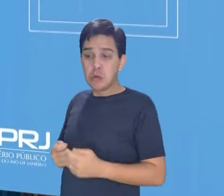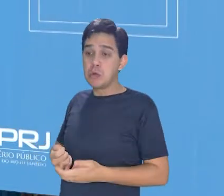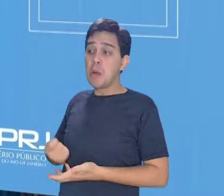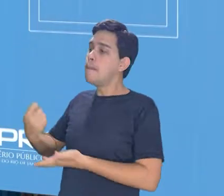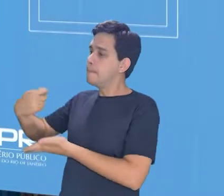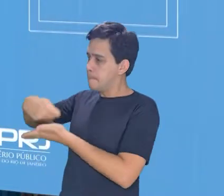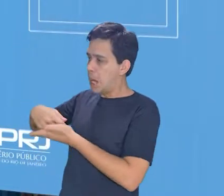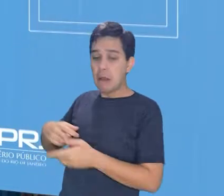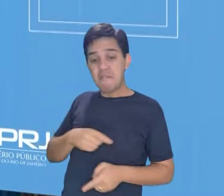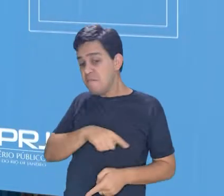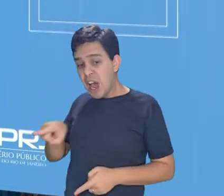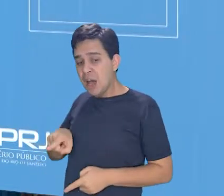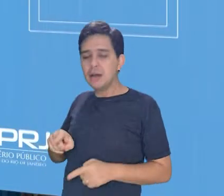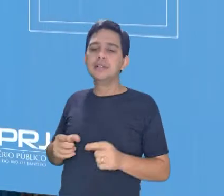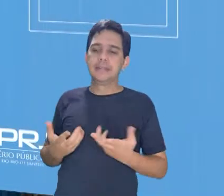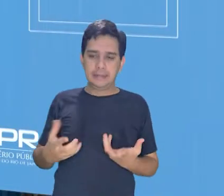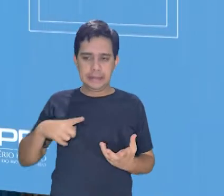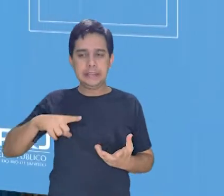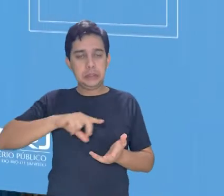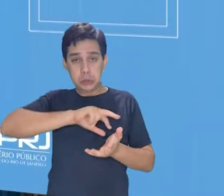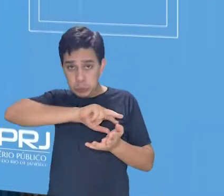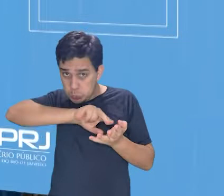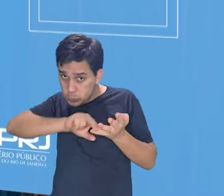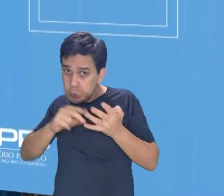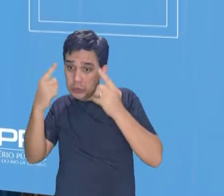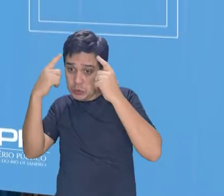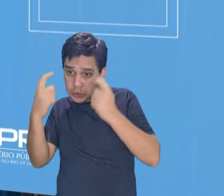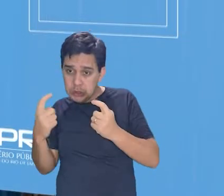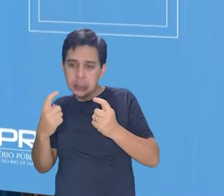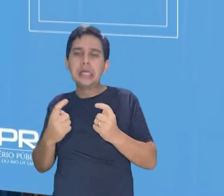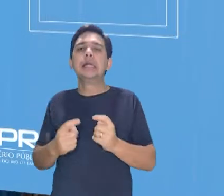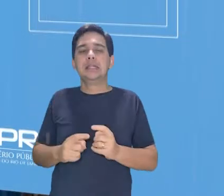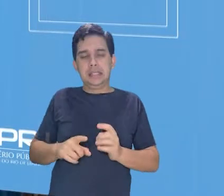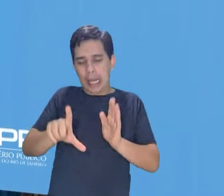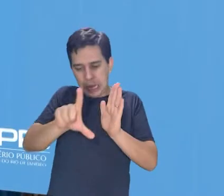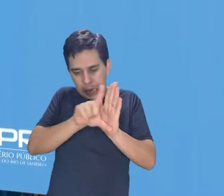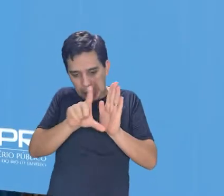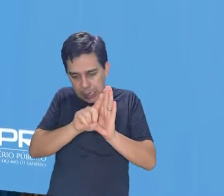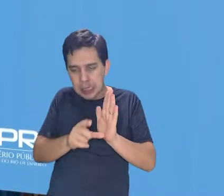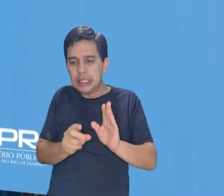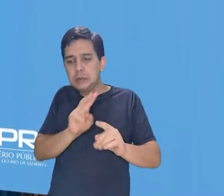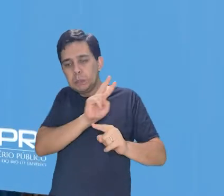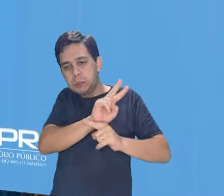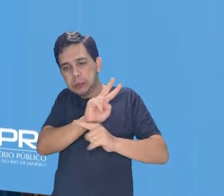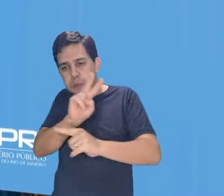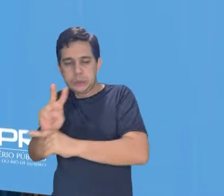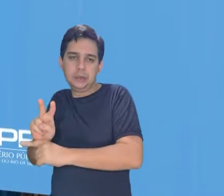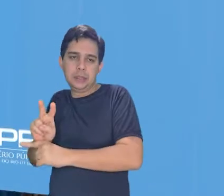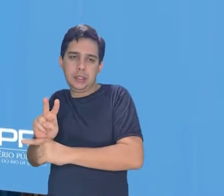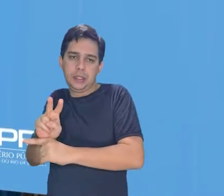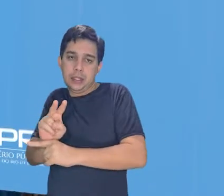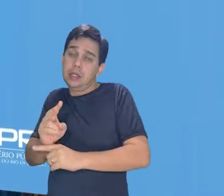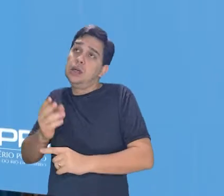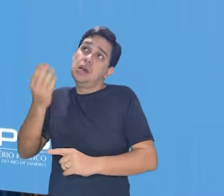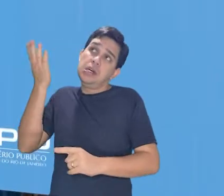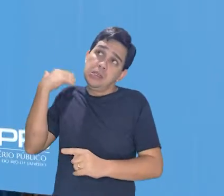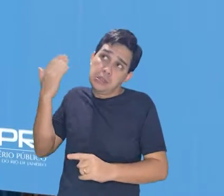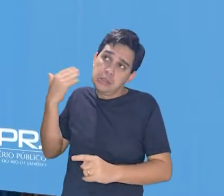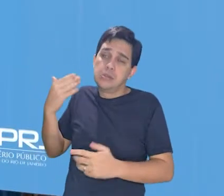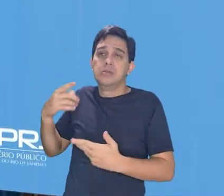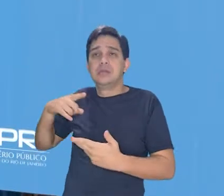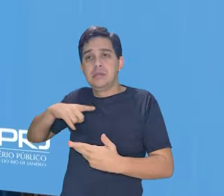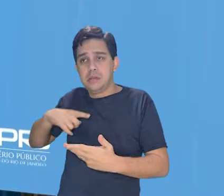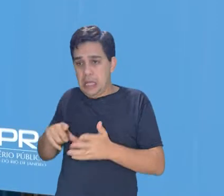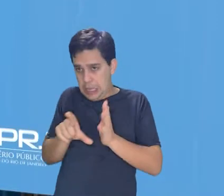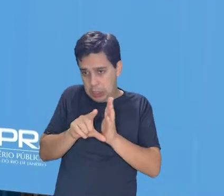de violência com o qual a gente já trabalhava, mas não tinha definido em lei, que é a violência institucional, que é toda vez que um agente